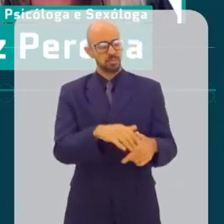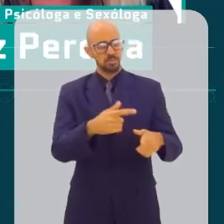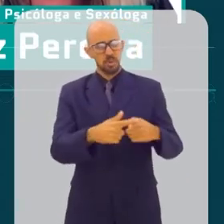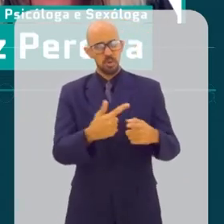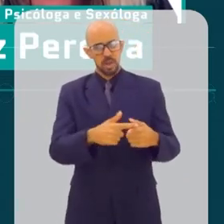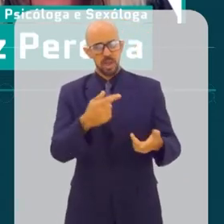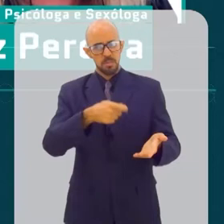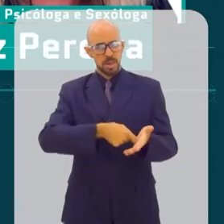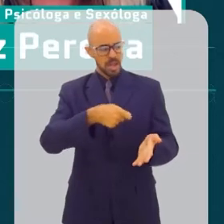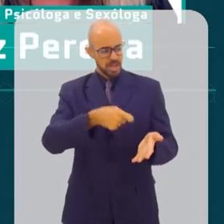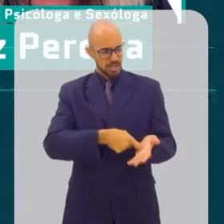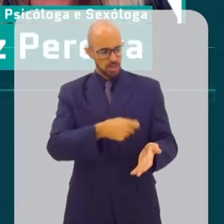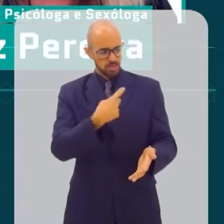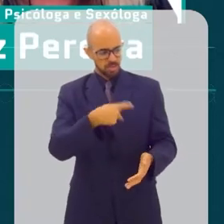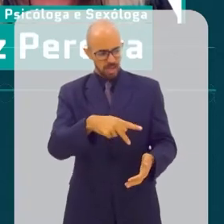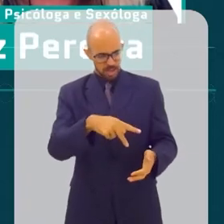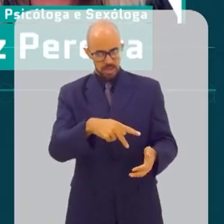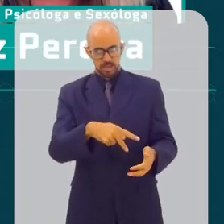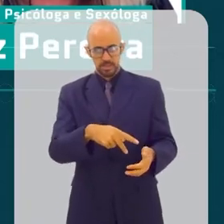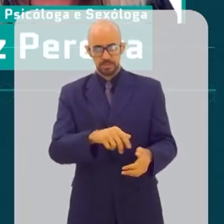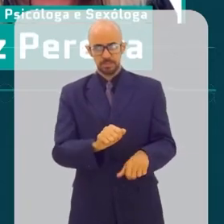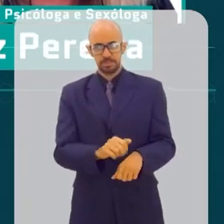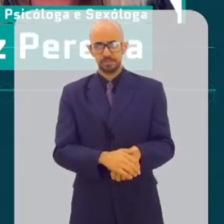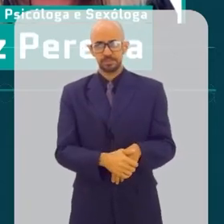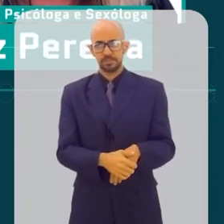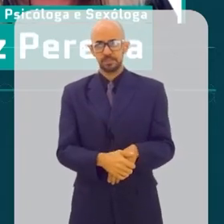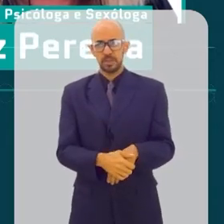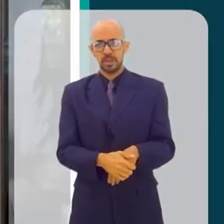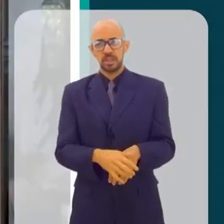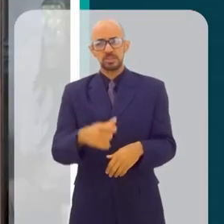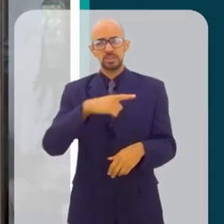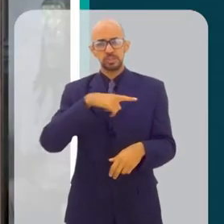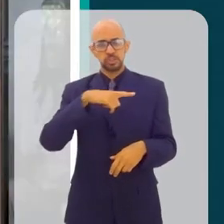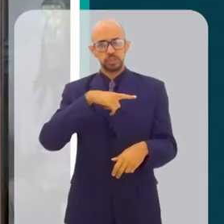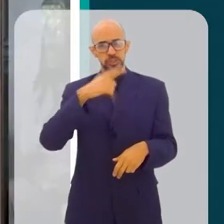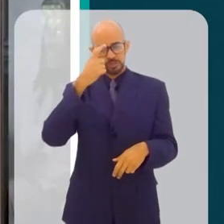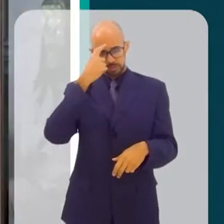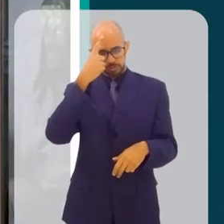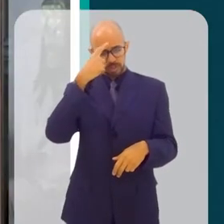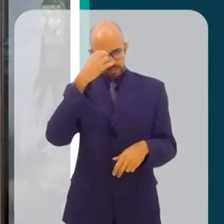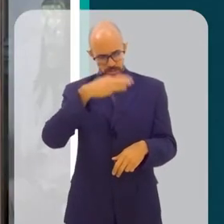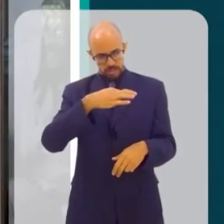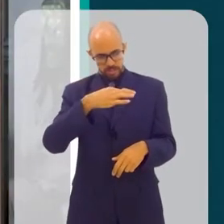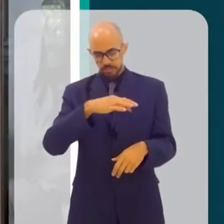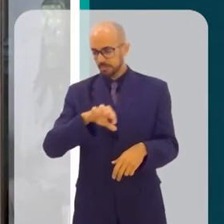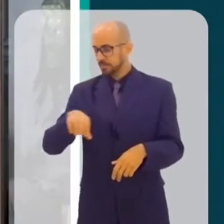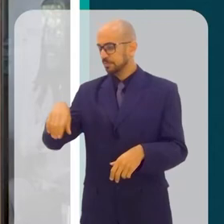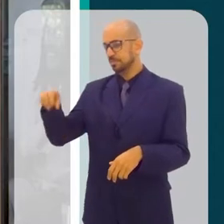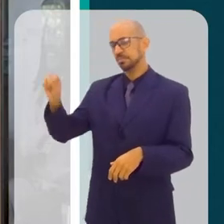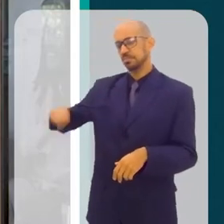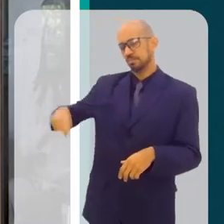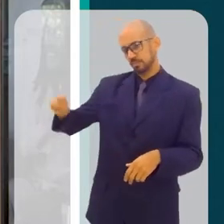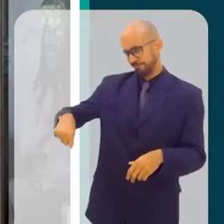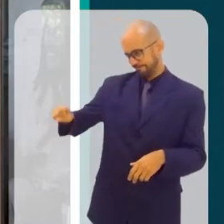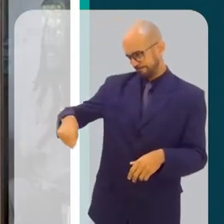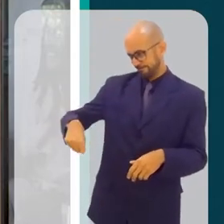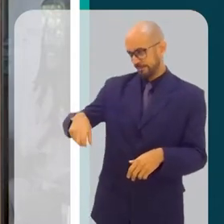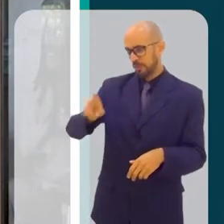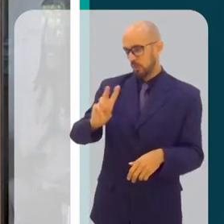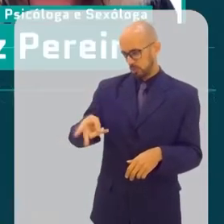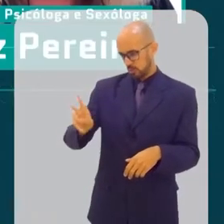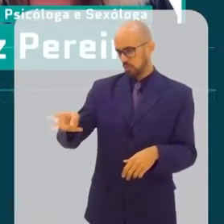com o marido, porque isso seria obrigação da mulher, né? A gente tinha muito essa mentalidade, né? Sim,